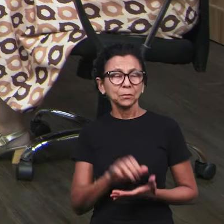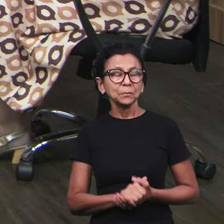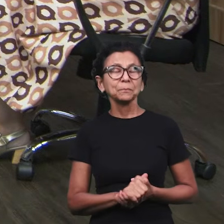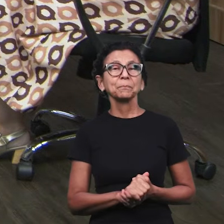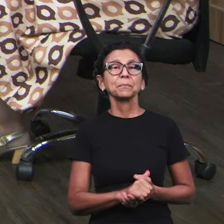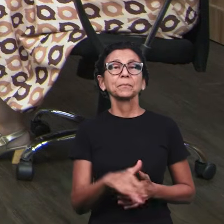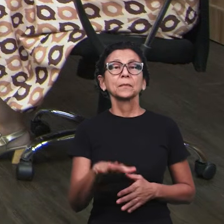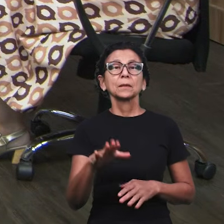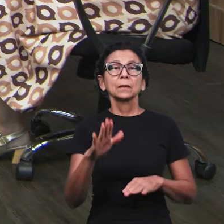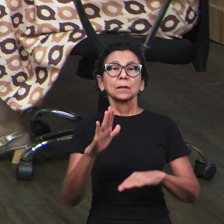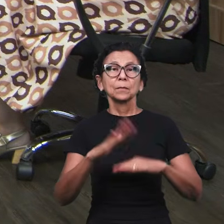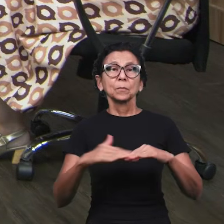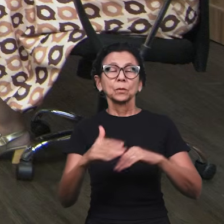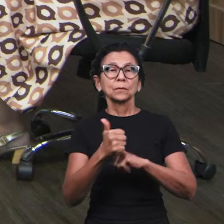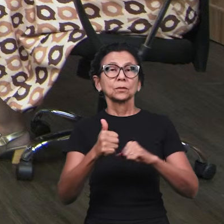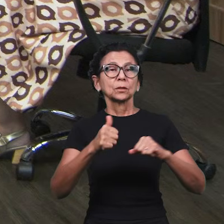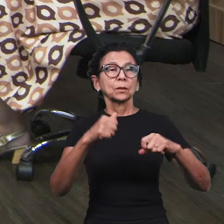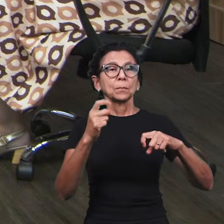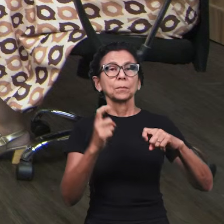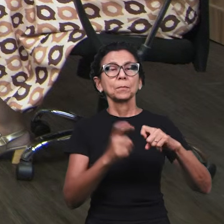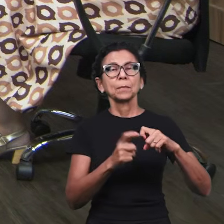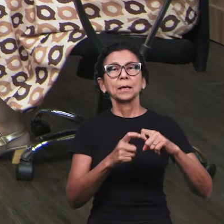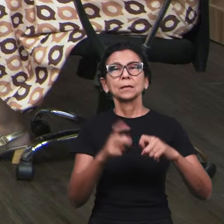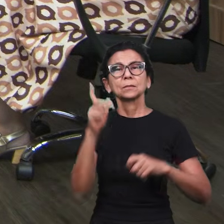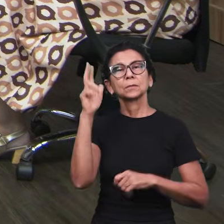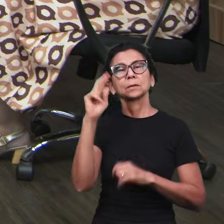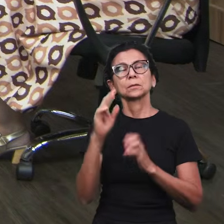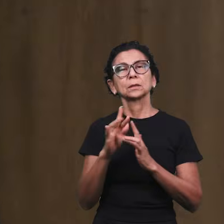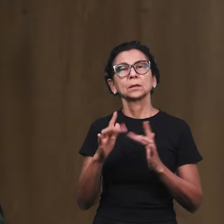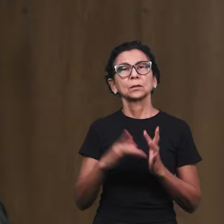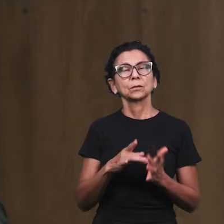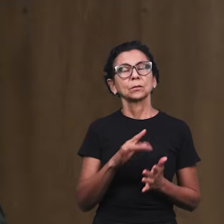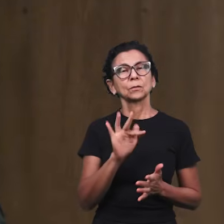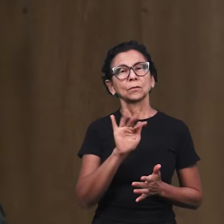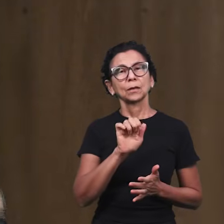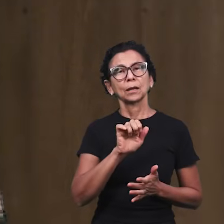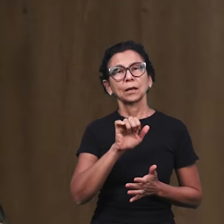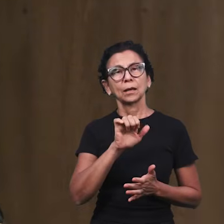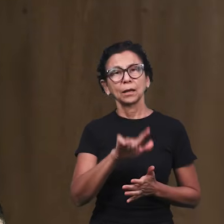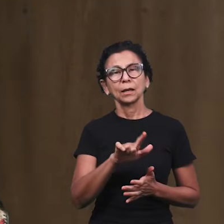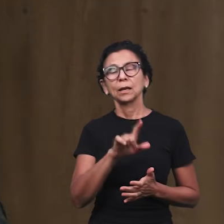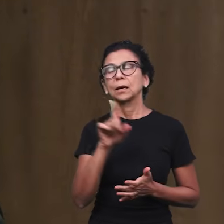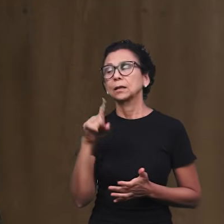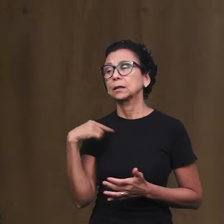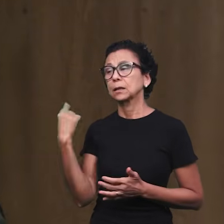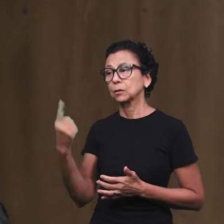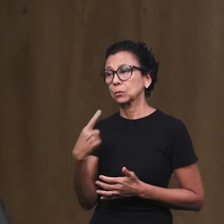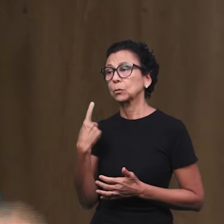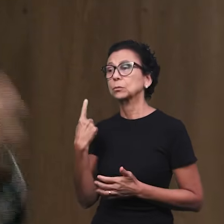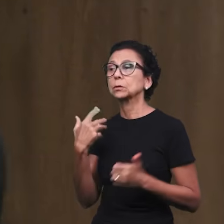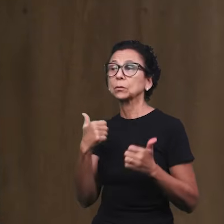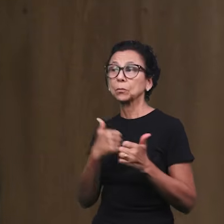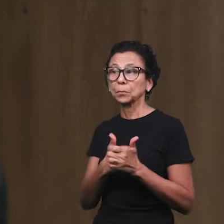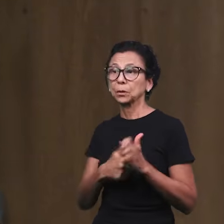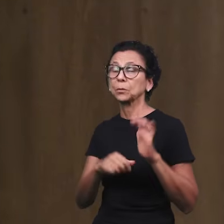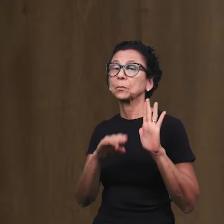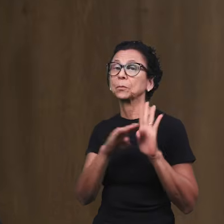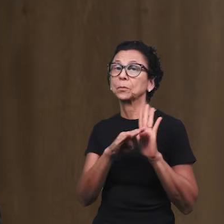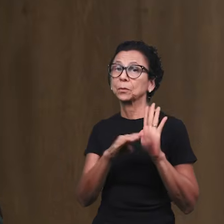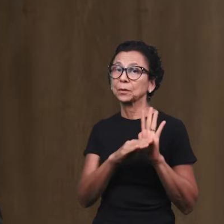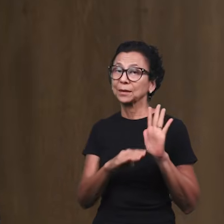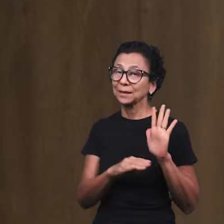médico. A paz do Senhor, Faé, a paz do Senhor a todos que participam conosco deste programa e aqueles que